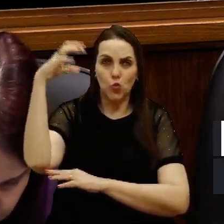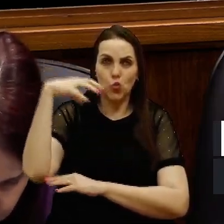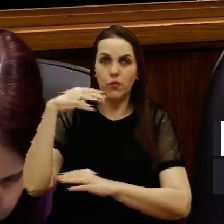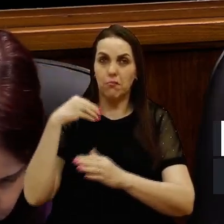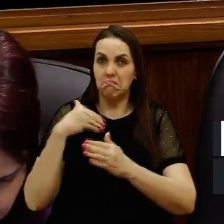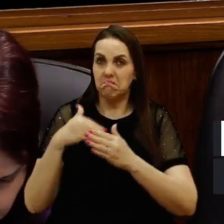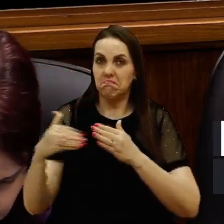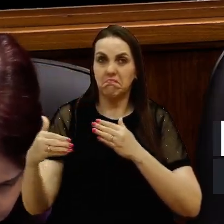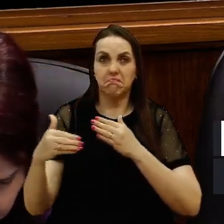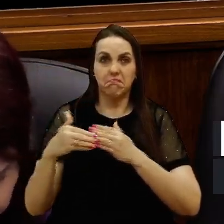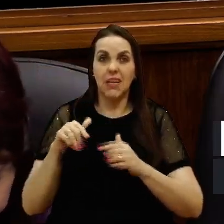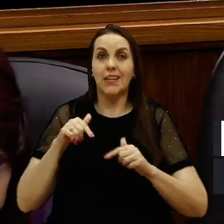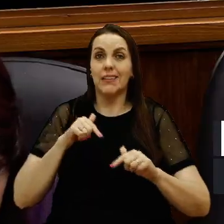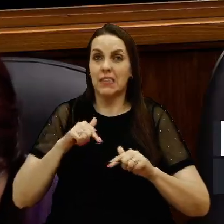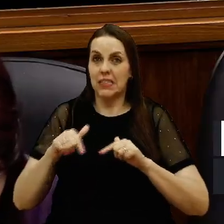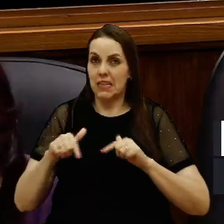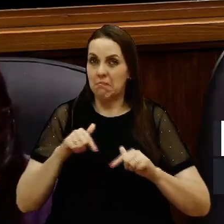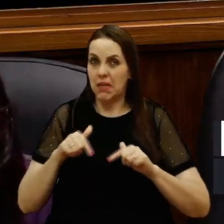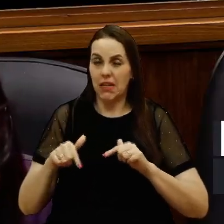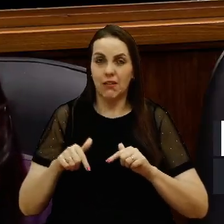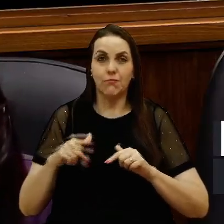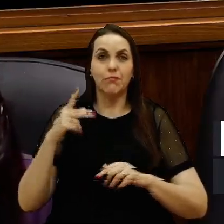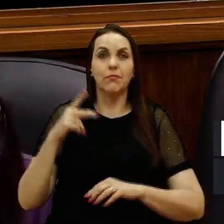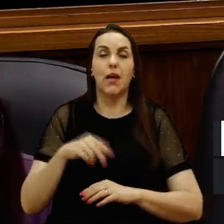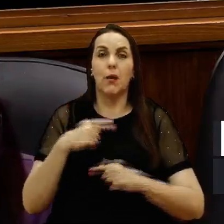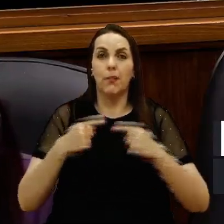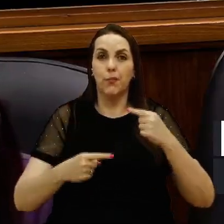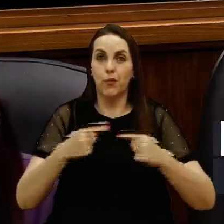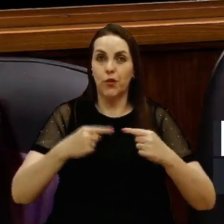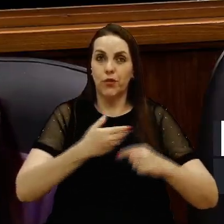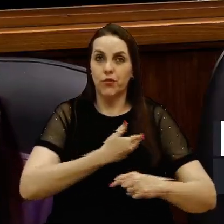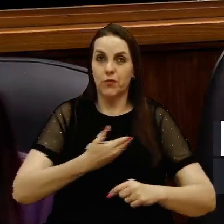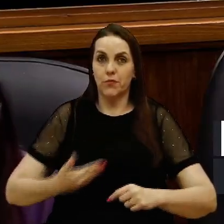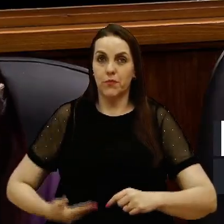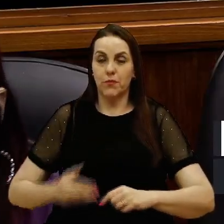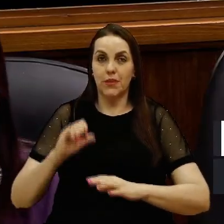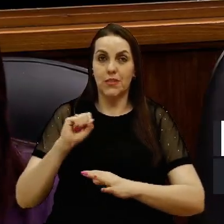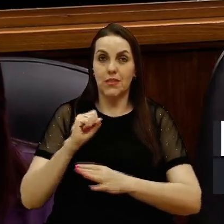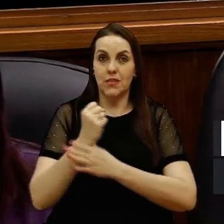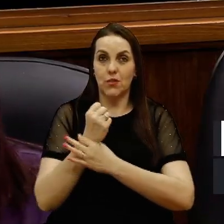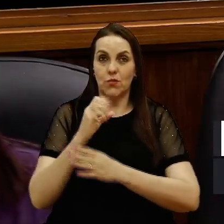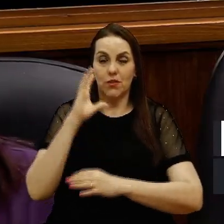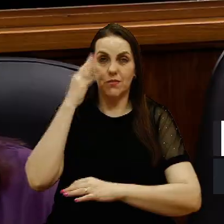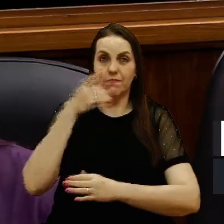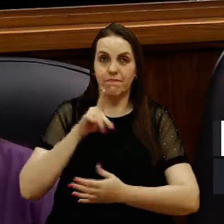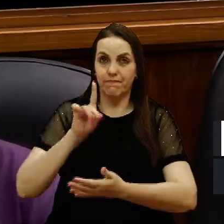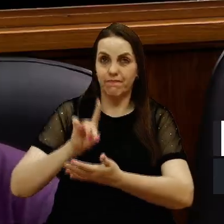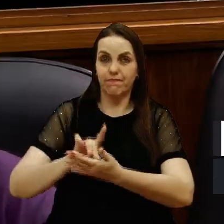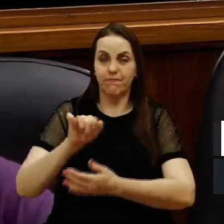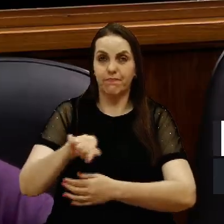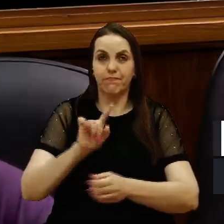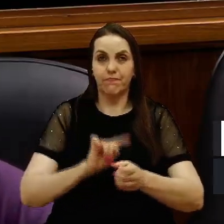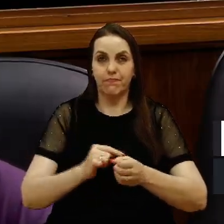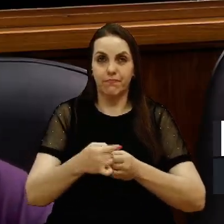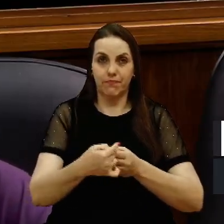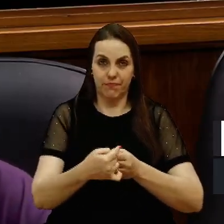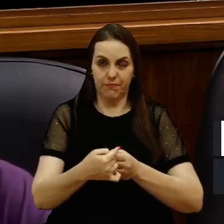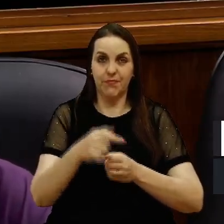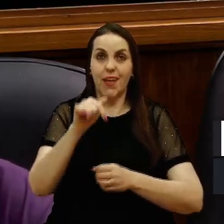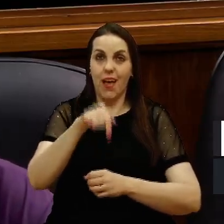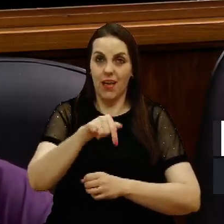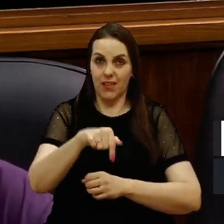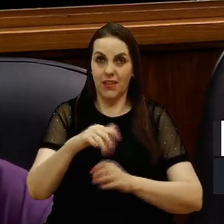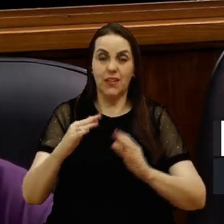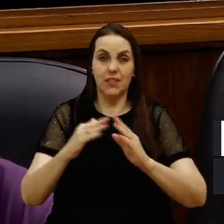e chuva, fazem a política pública da segurança acontecer na nossa cidade. Dentro